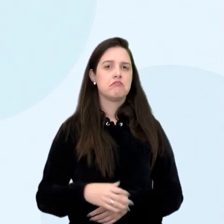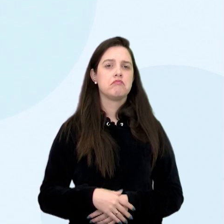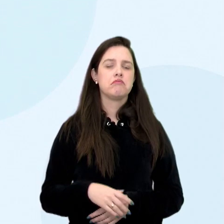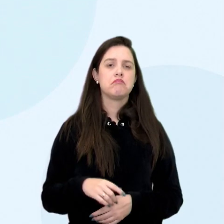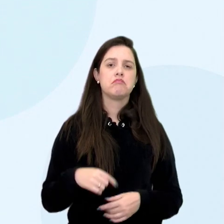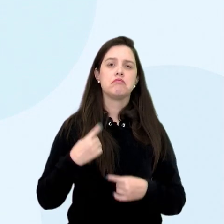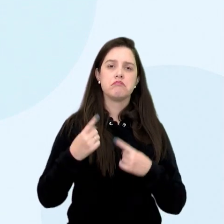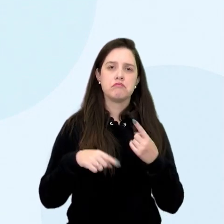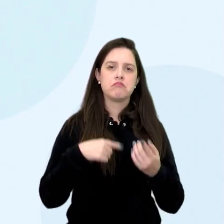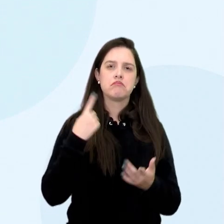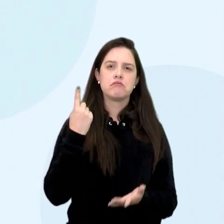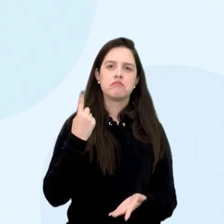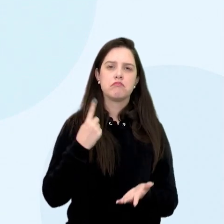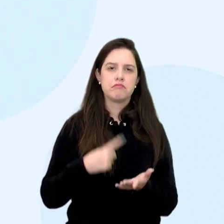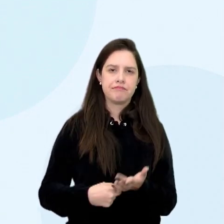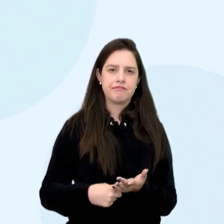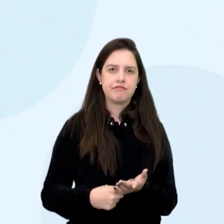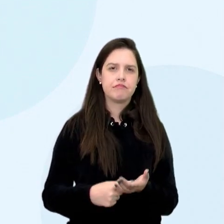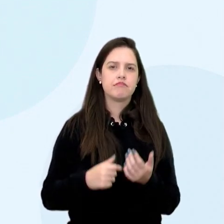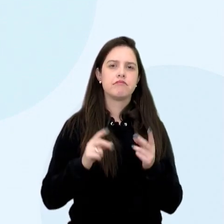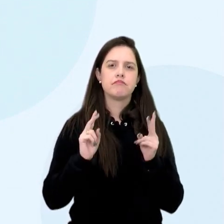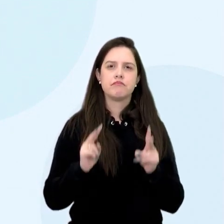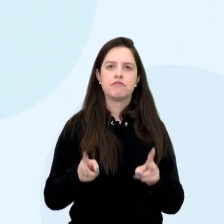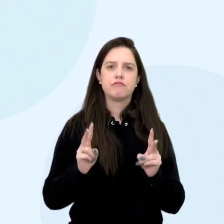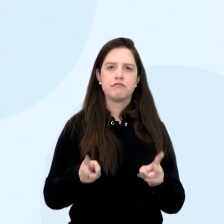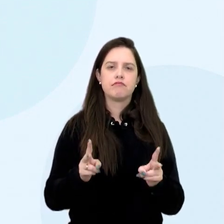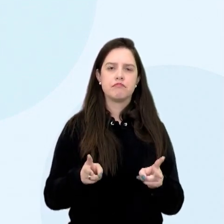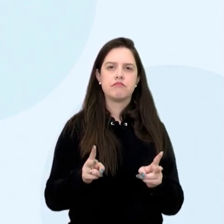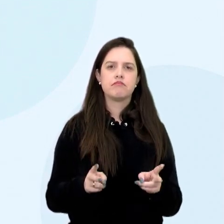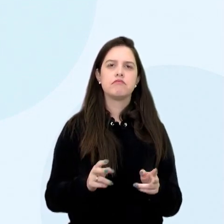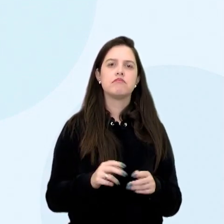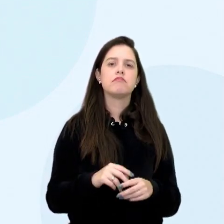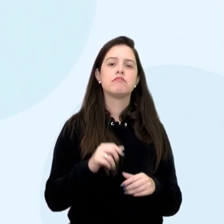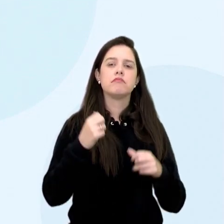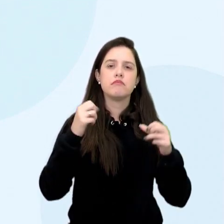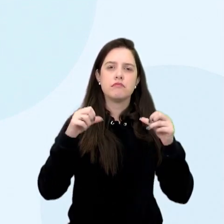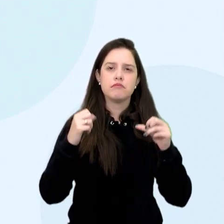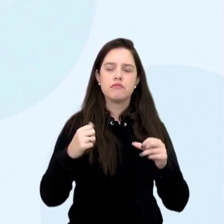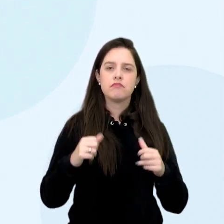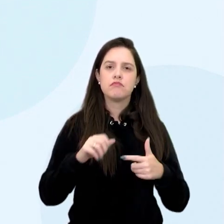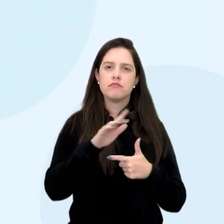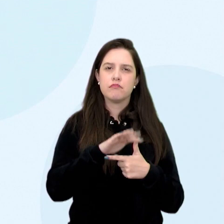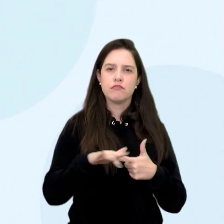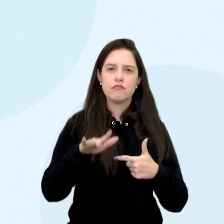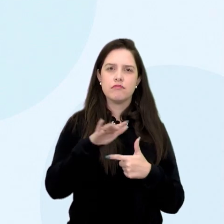nas próximas aulas. Sempre, né, lembre aí de avaliar as nossas aulas ou no QR